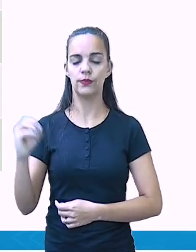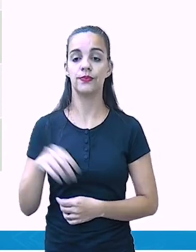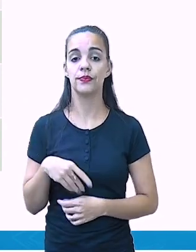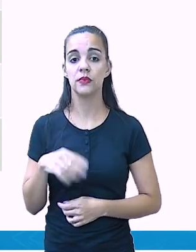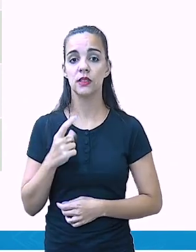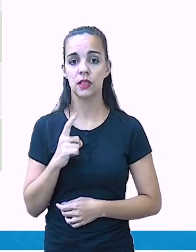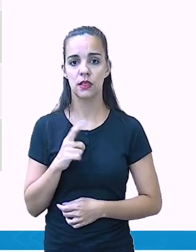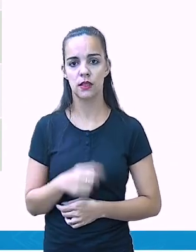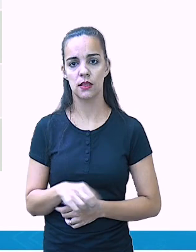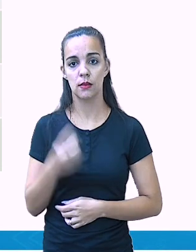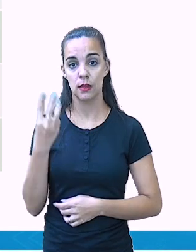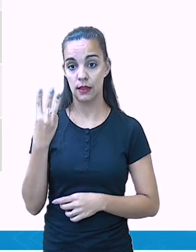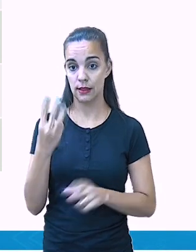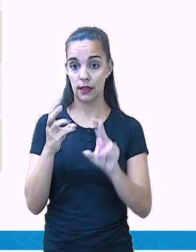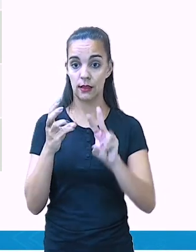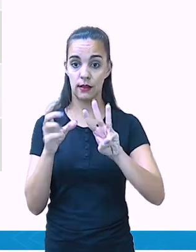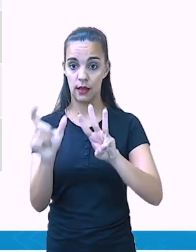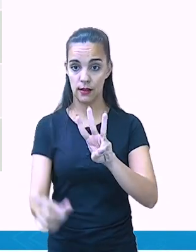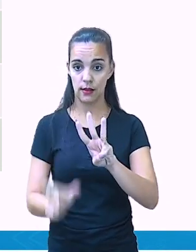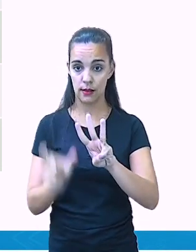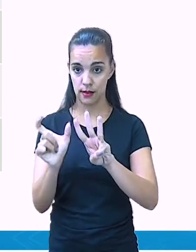uma trissílaba.